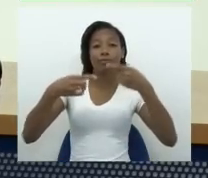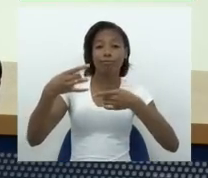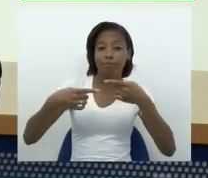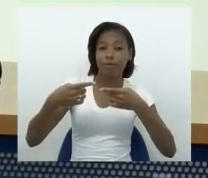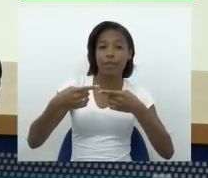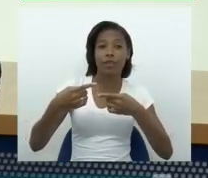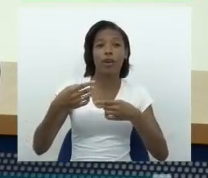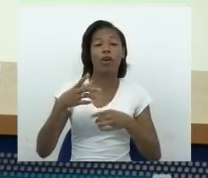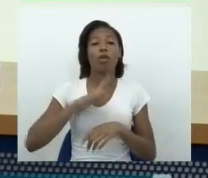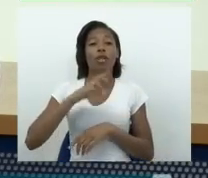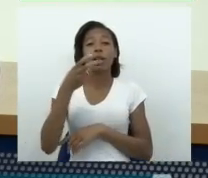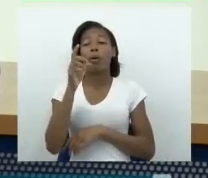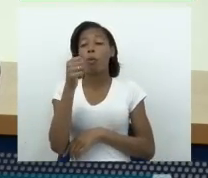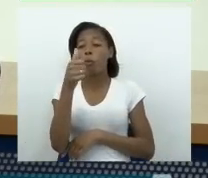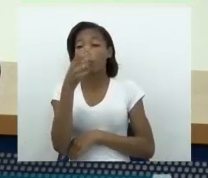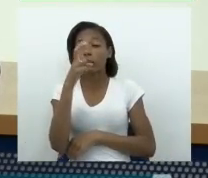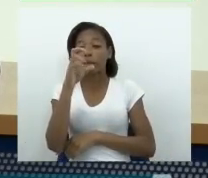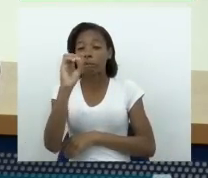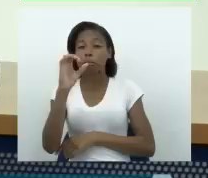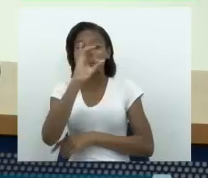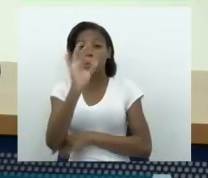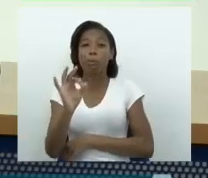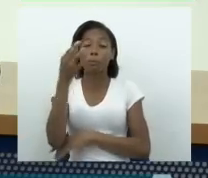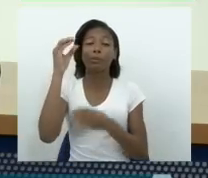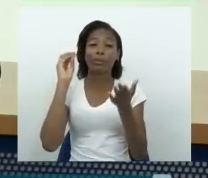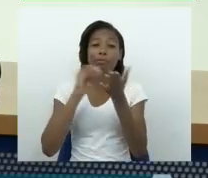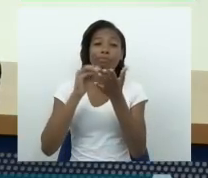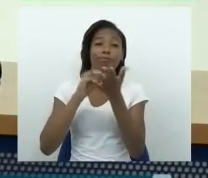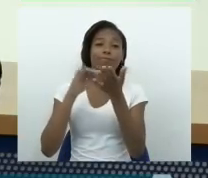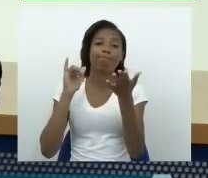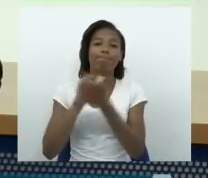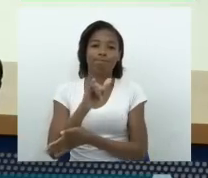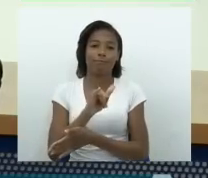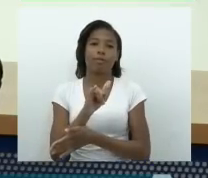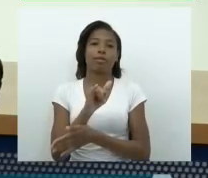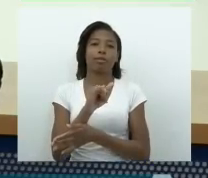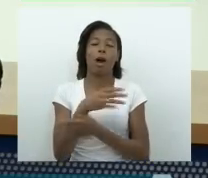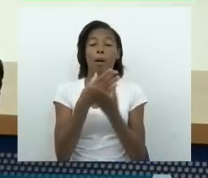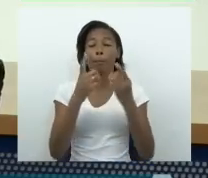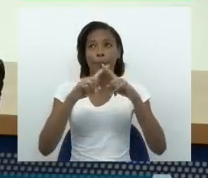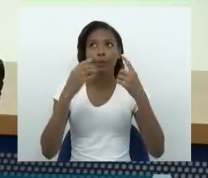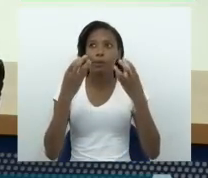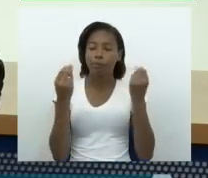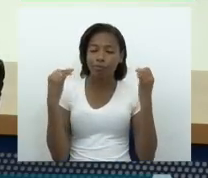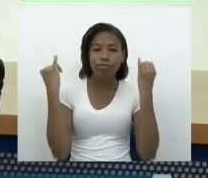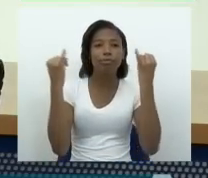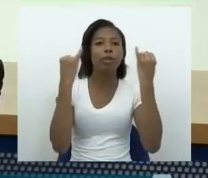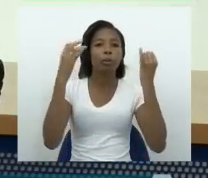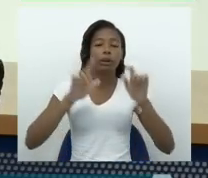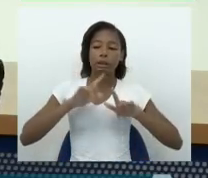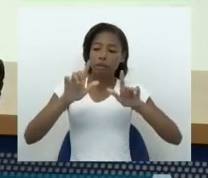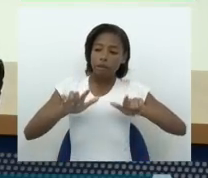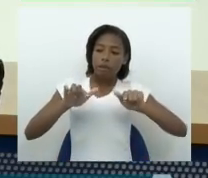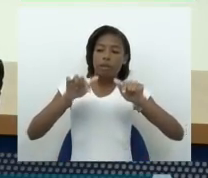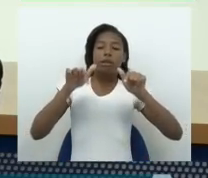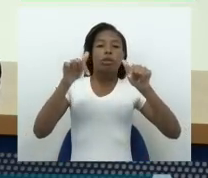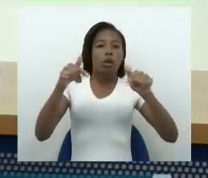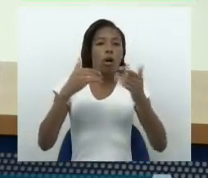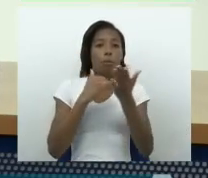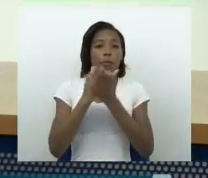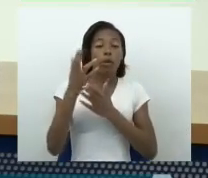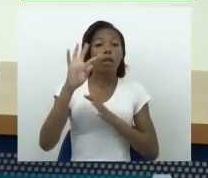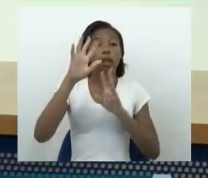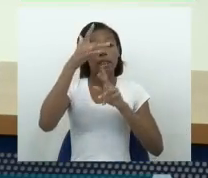temos aí quase 50% que não compareceu. É muito importante essa iniciativa da Câmara para que